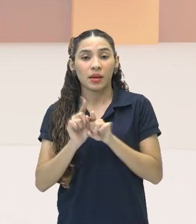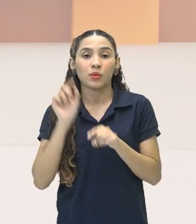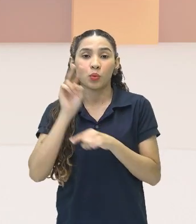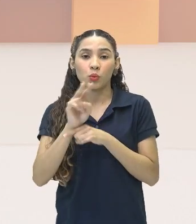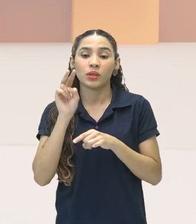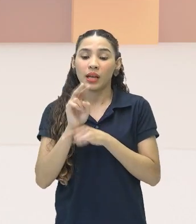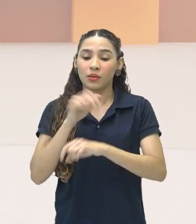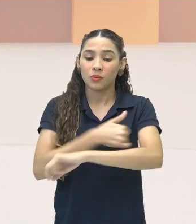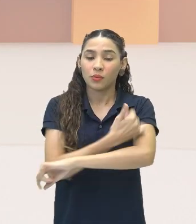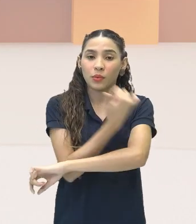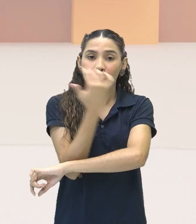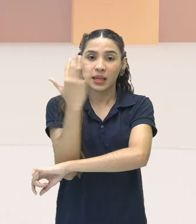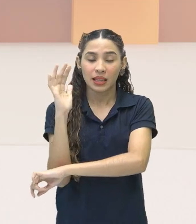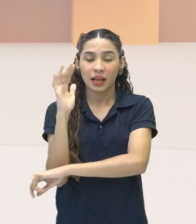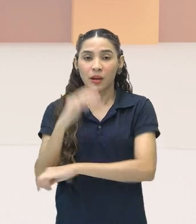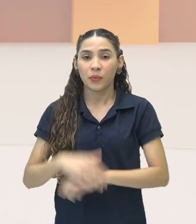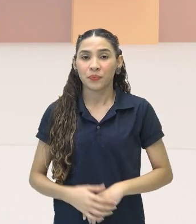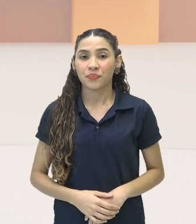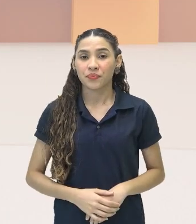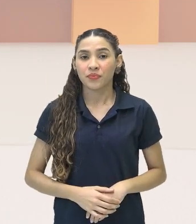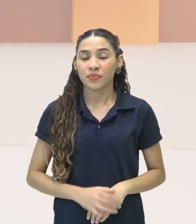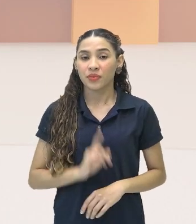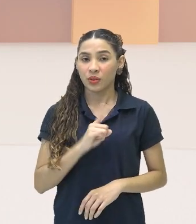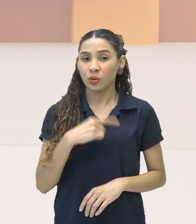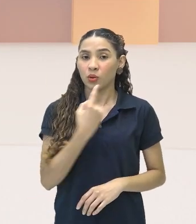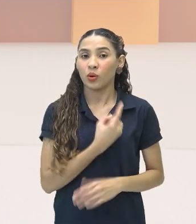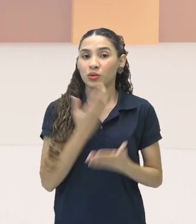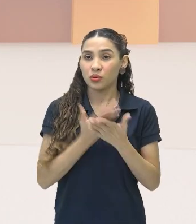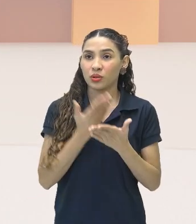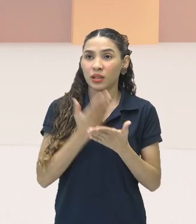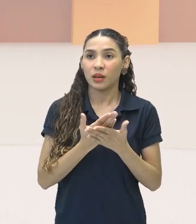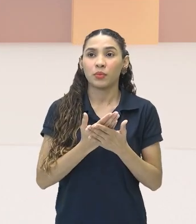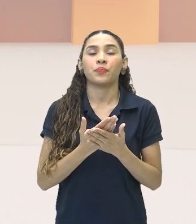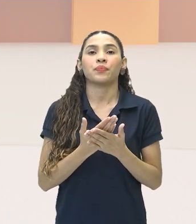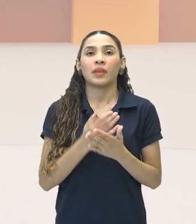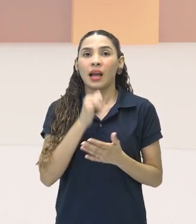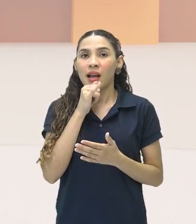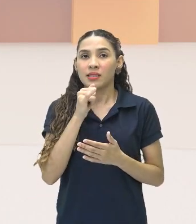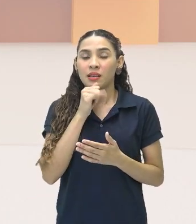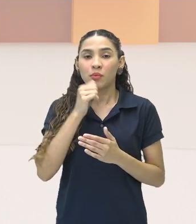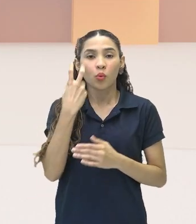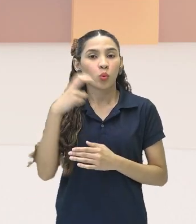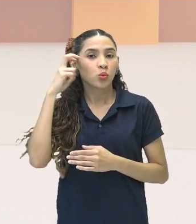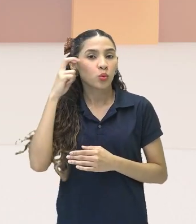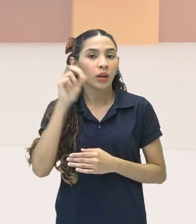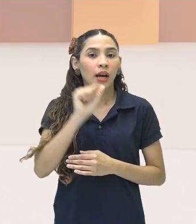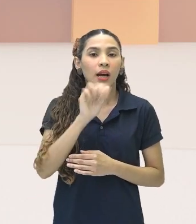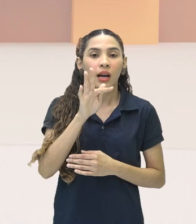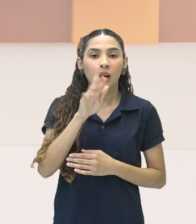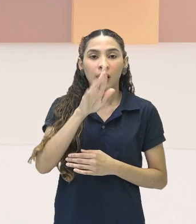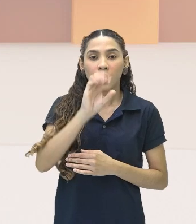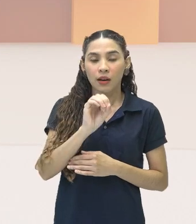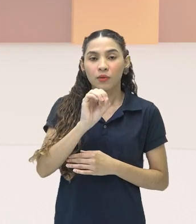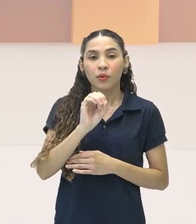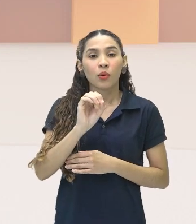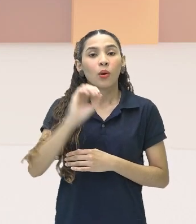preservação ambiental. Quando nós falamos da cultura afro-brasileira, nós falamos muito, por